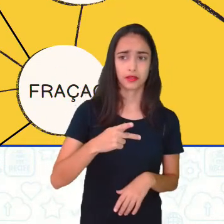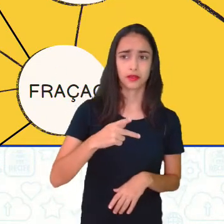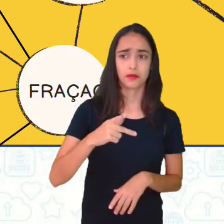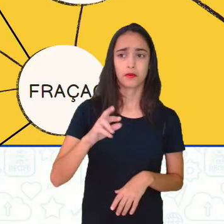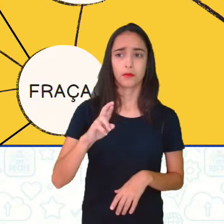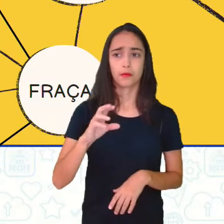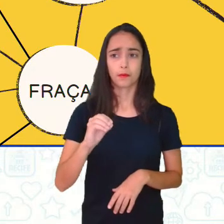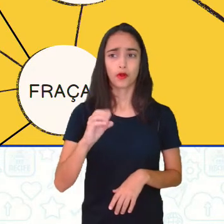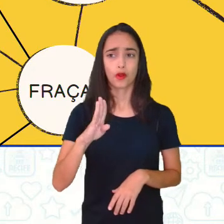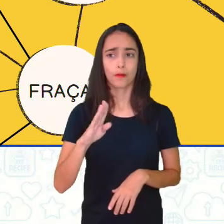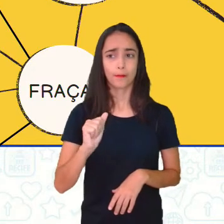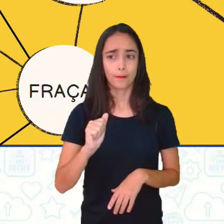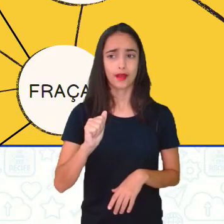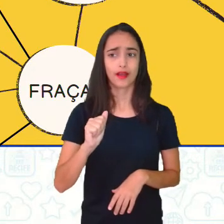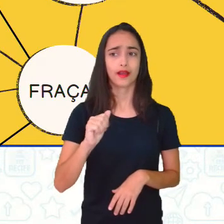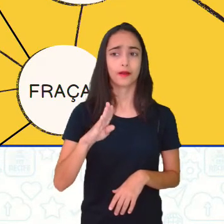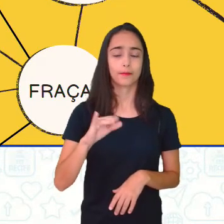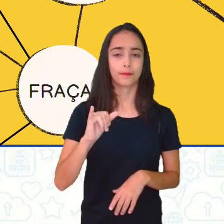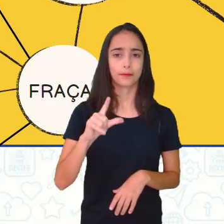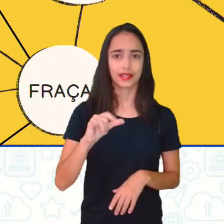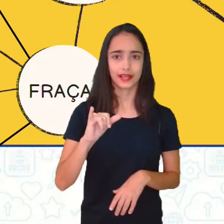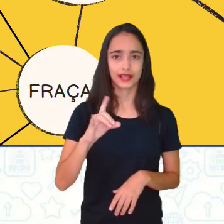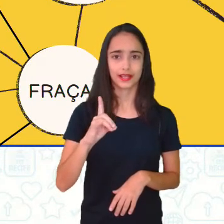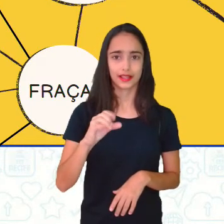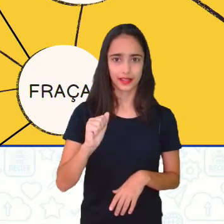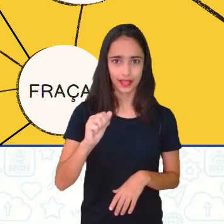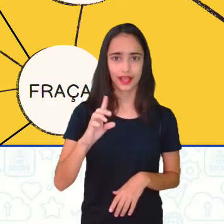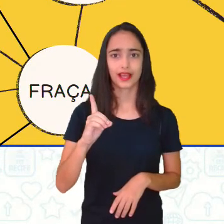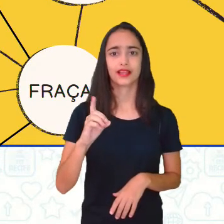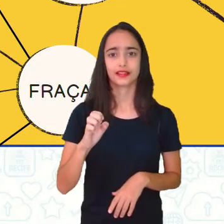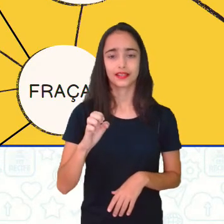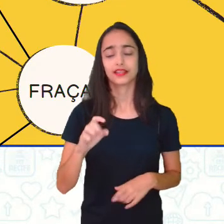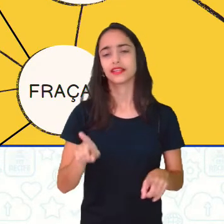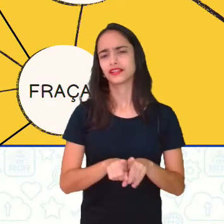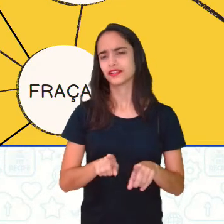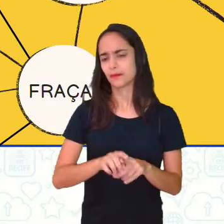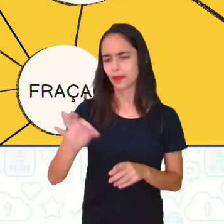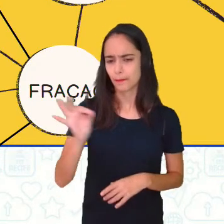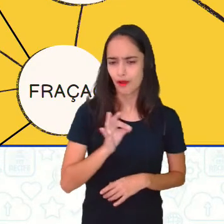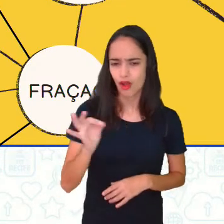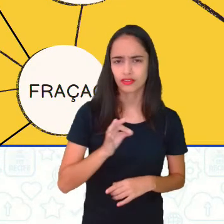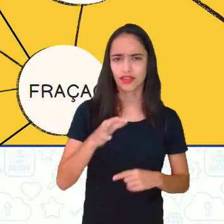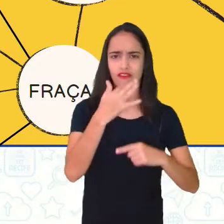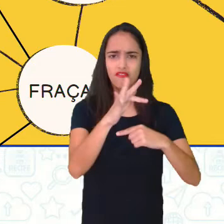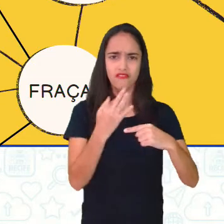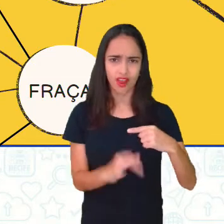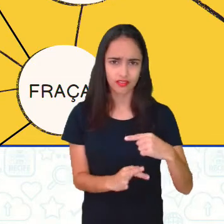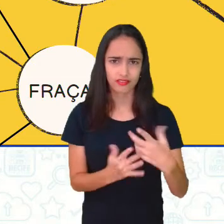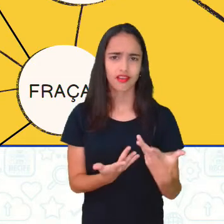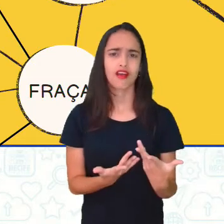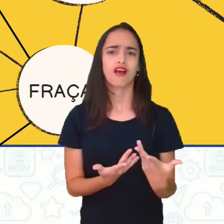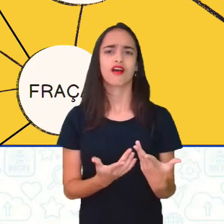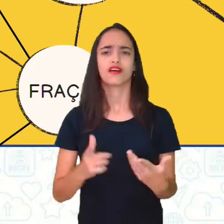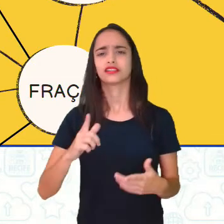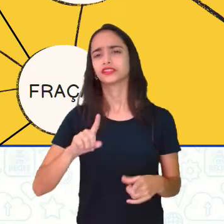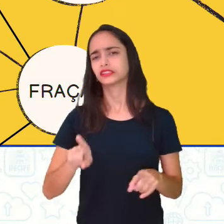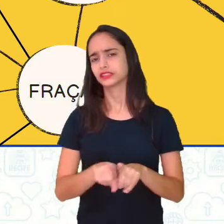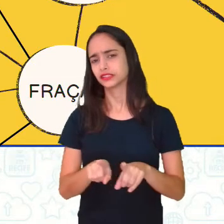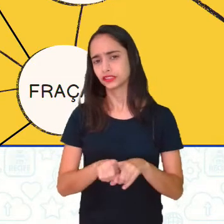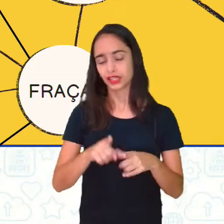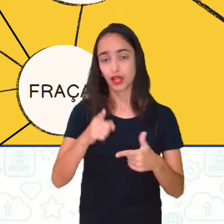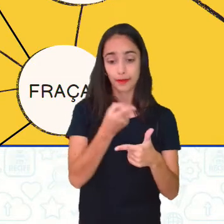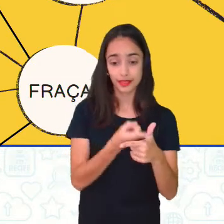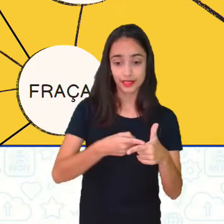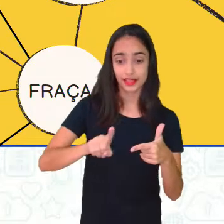Estou trabalhando com porcentagem, vou usar porcentagem, vou usar fração, vou usar divisão, porque afinal